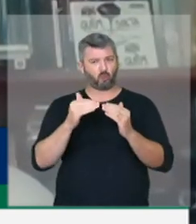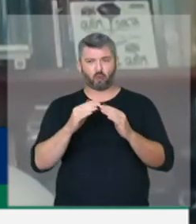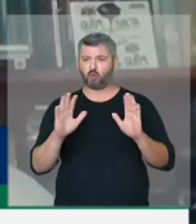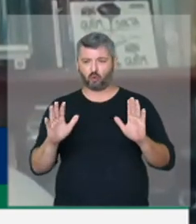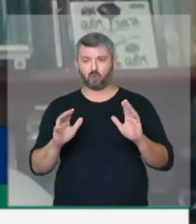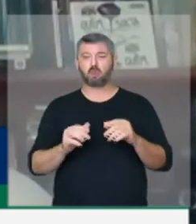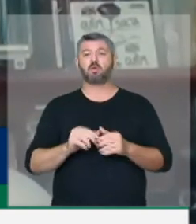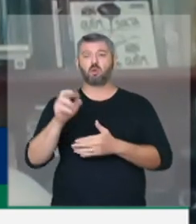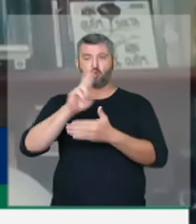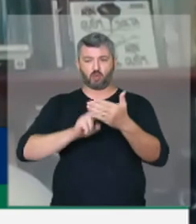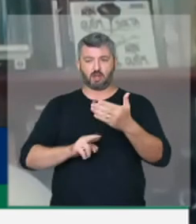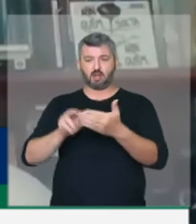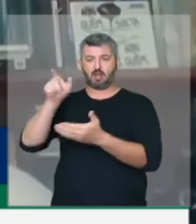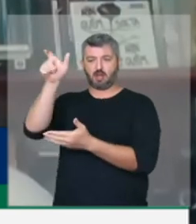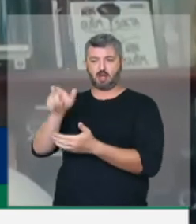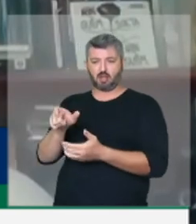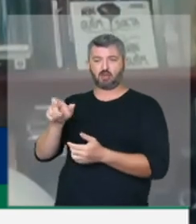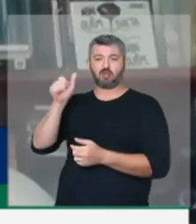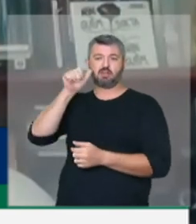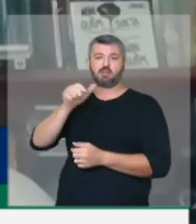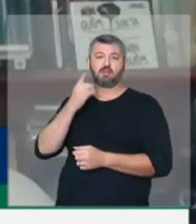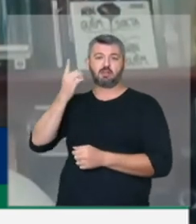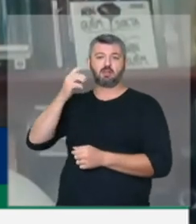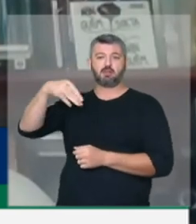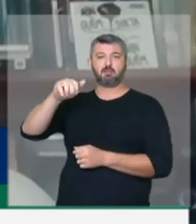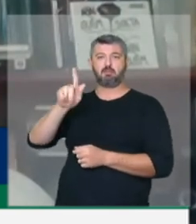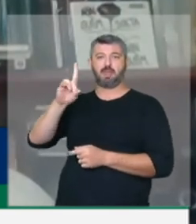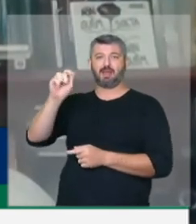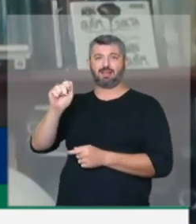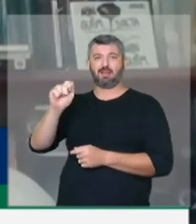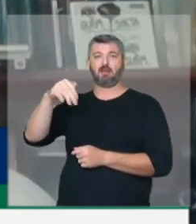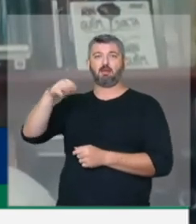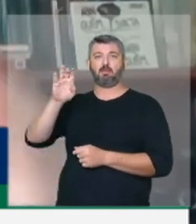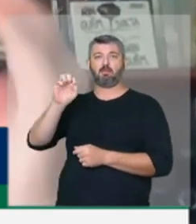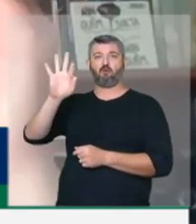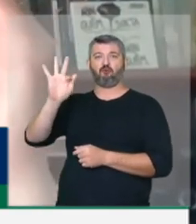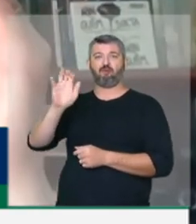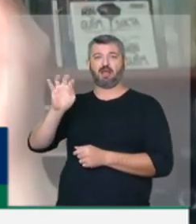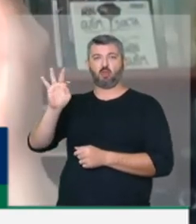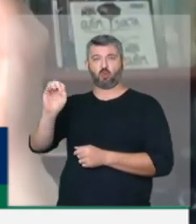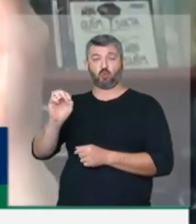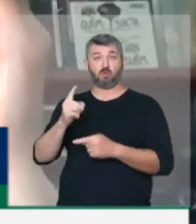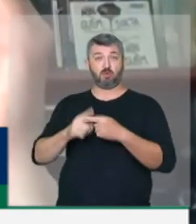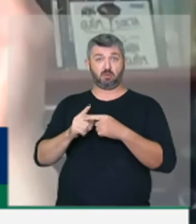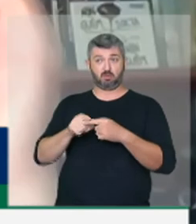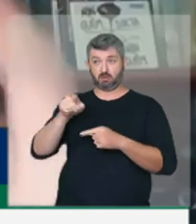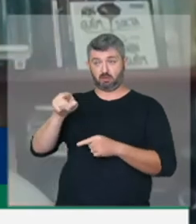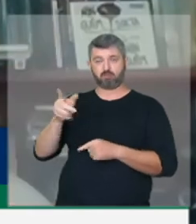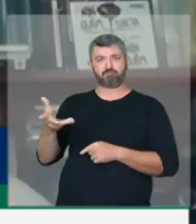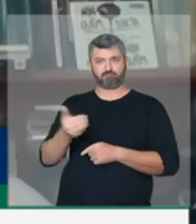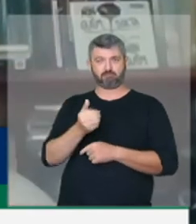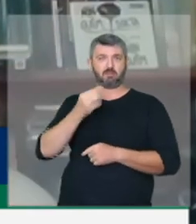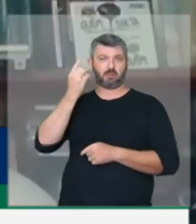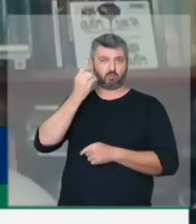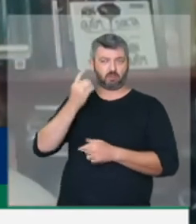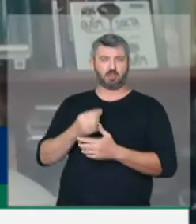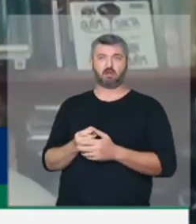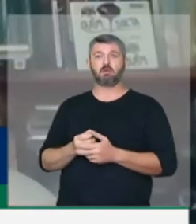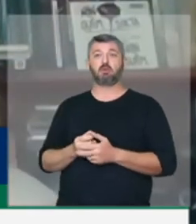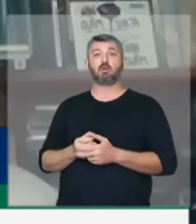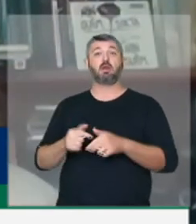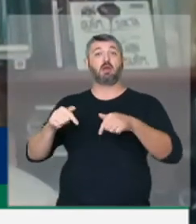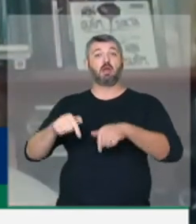com o relatório apresentado pela deputada Magda Mofá, porque a parlamentar, nobre relatora, fez